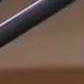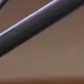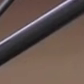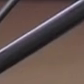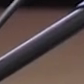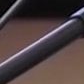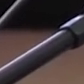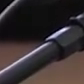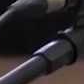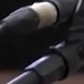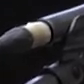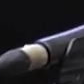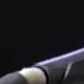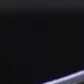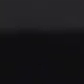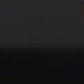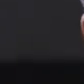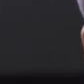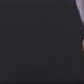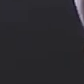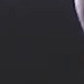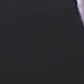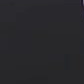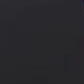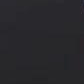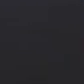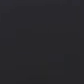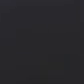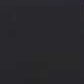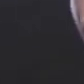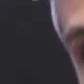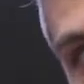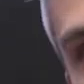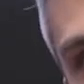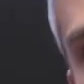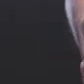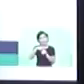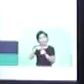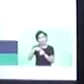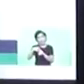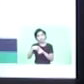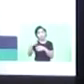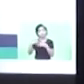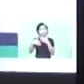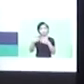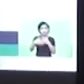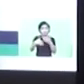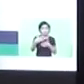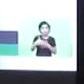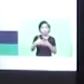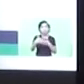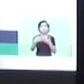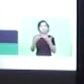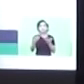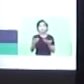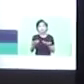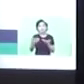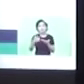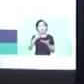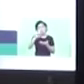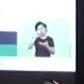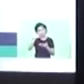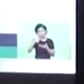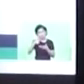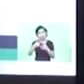O deputado Bruno Souza, do Partido Novo, usou a tribuna do parlamento para cobrar uma ação da Secretaria de Estado da